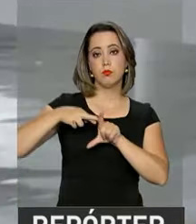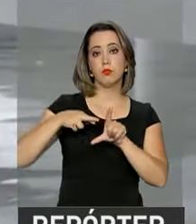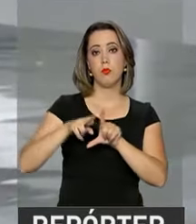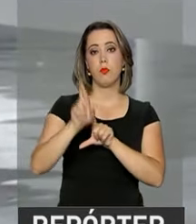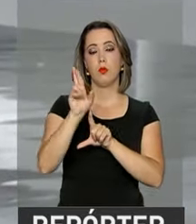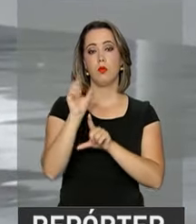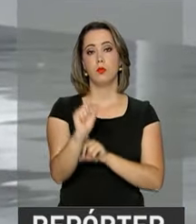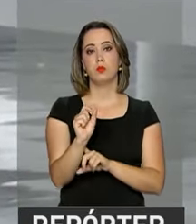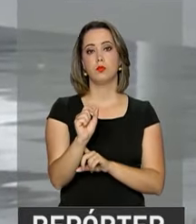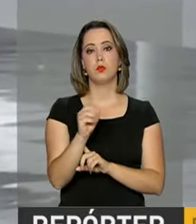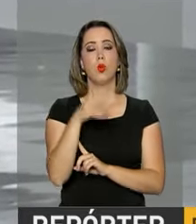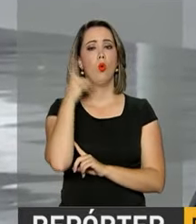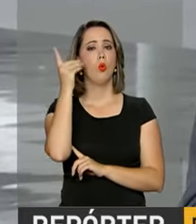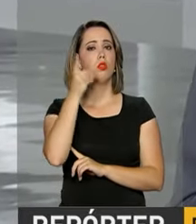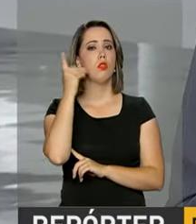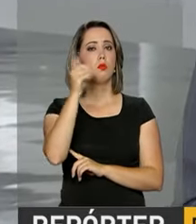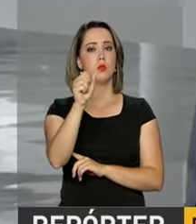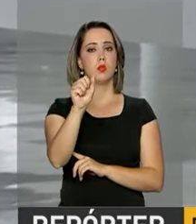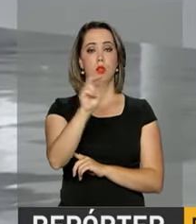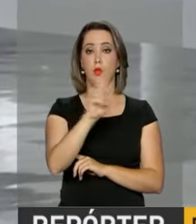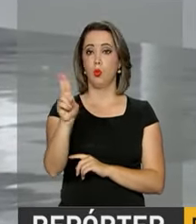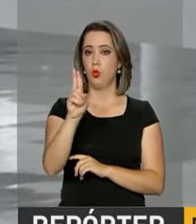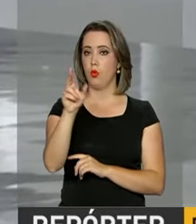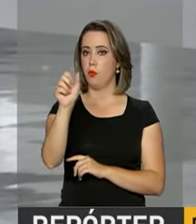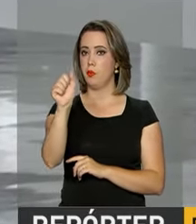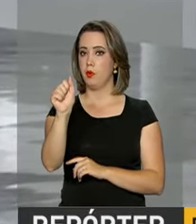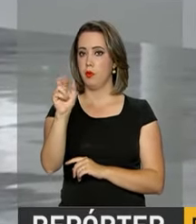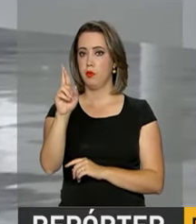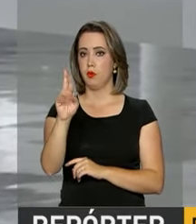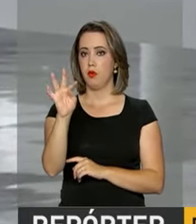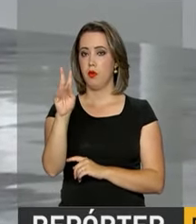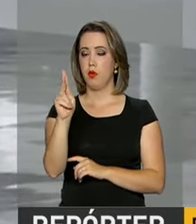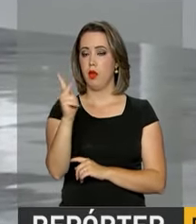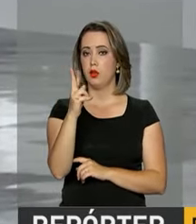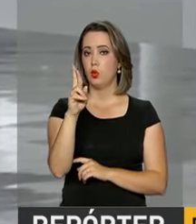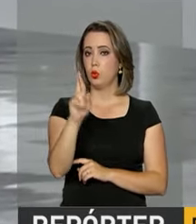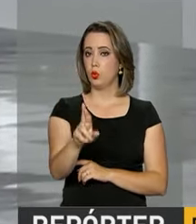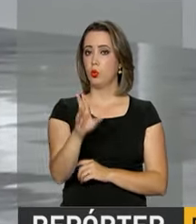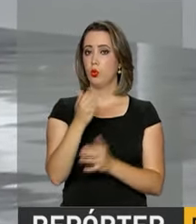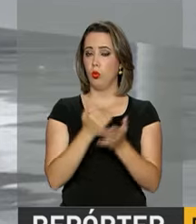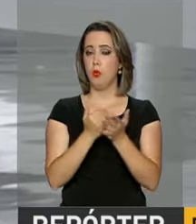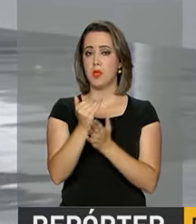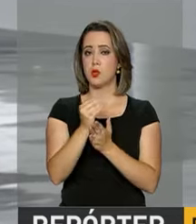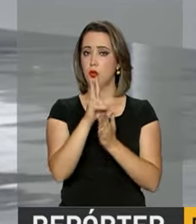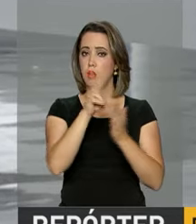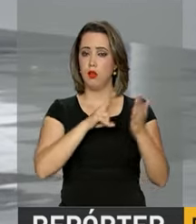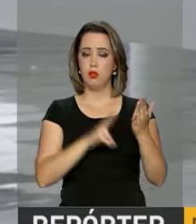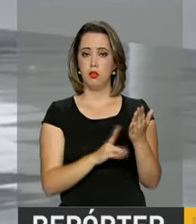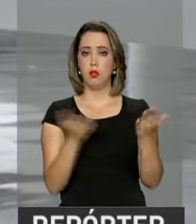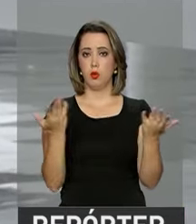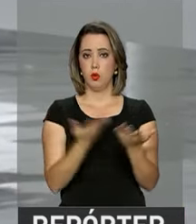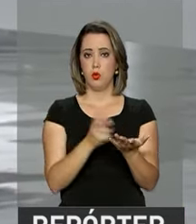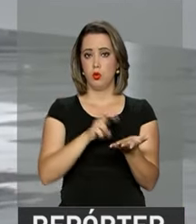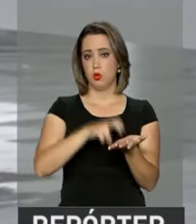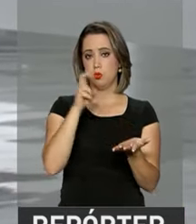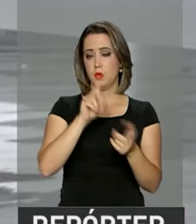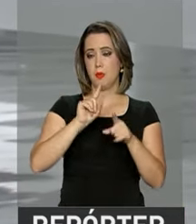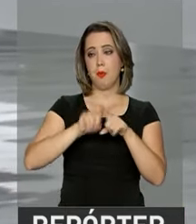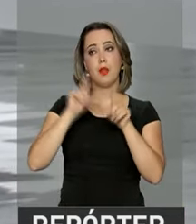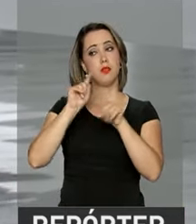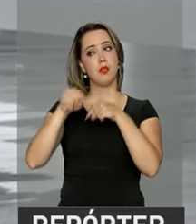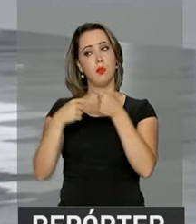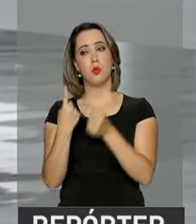olha Roberto o deputado Artur Maia Começou a ler o relatório na comissão especial no fim da manhã desta quarta-feira mais uma hora